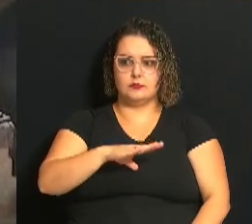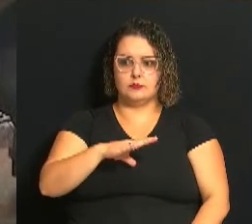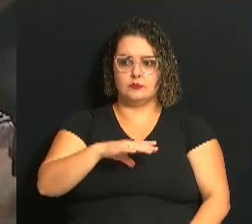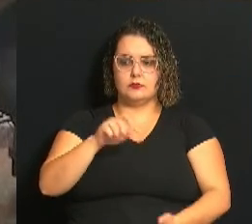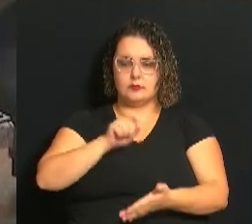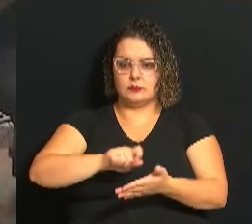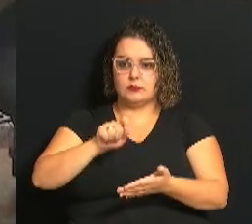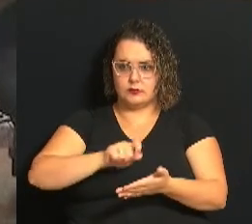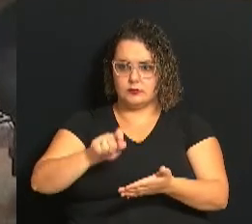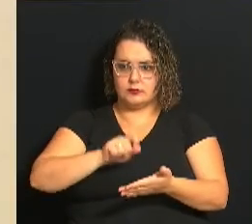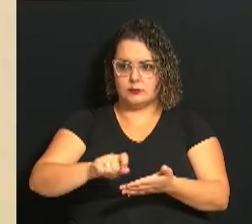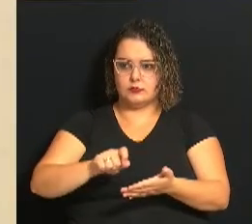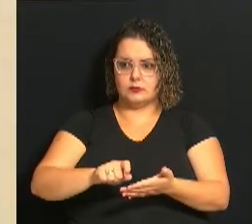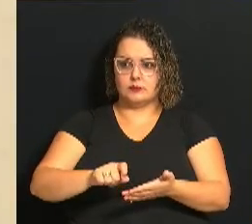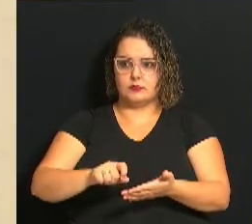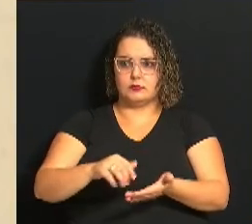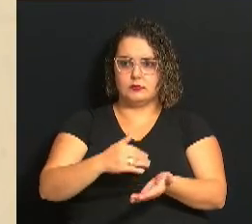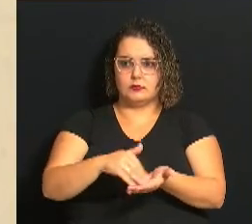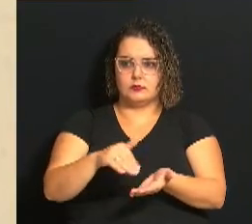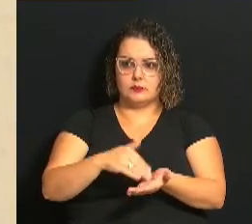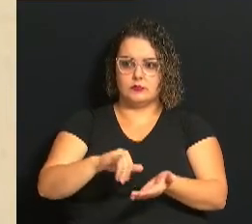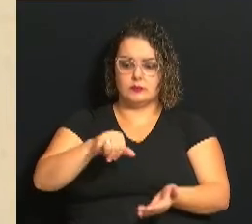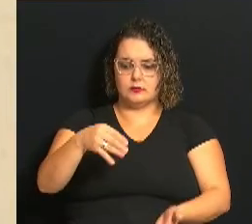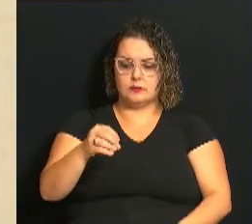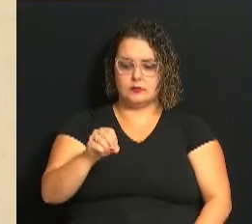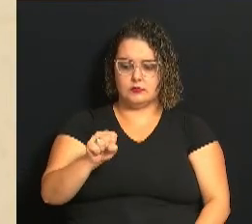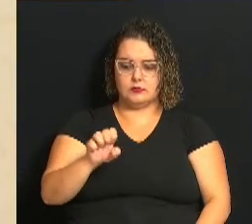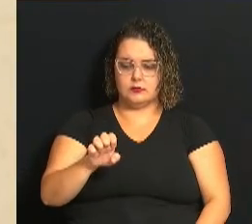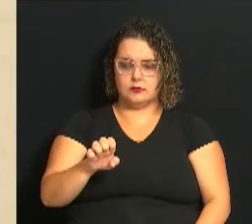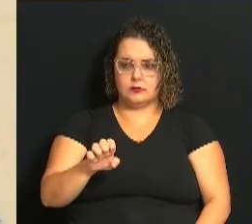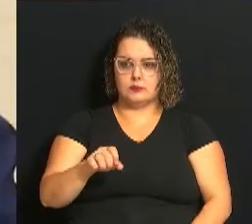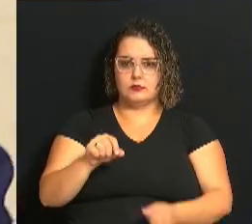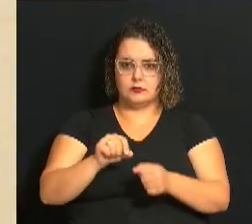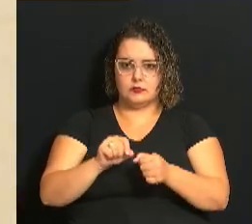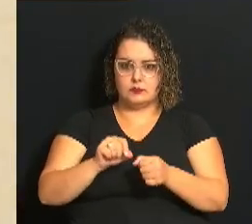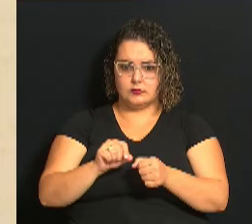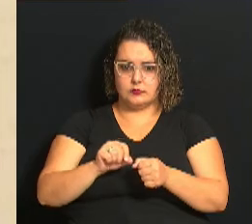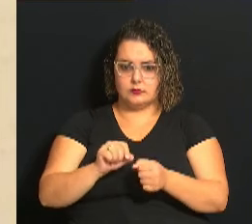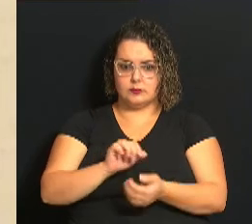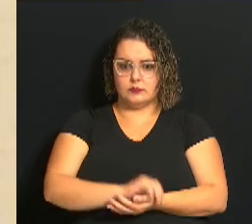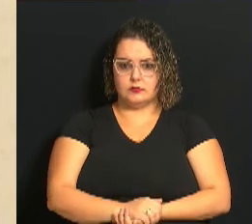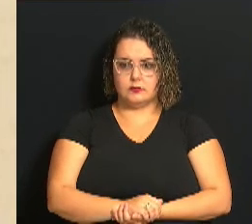pelo nosso secretário José Tadeu Jorge, fez